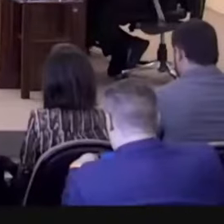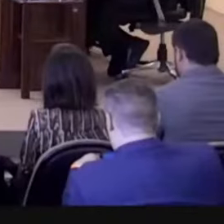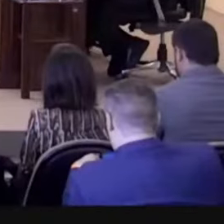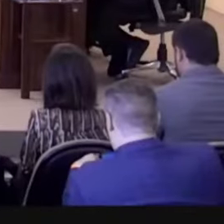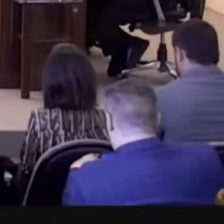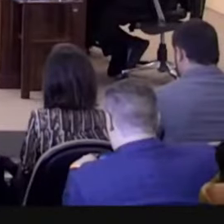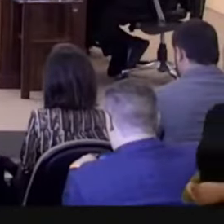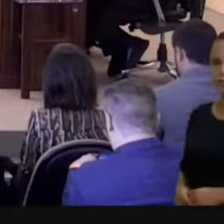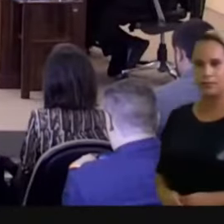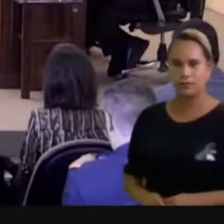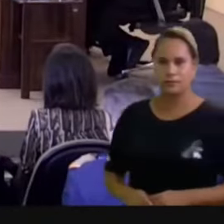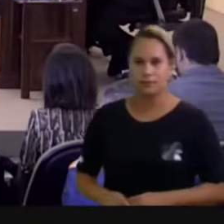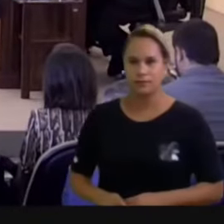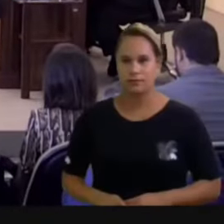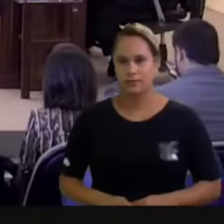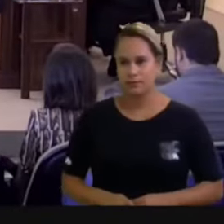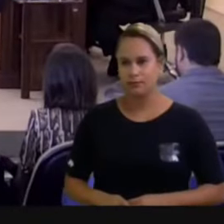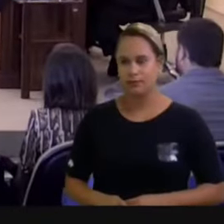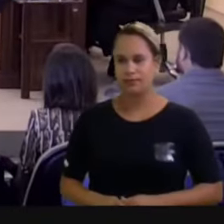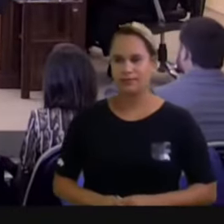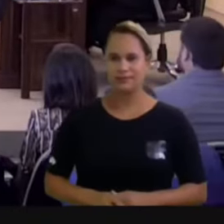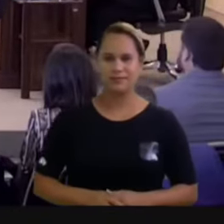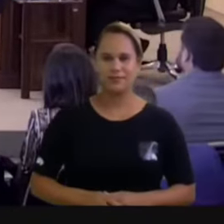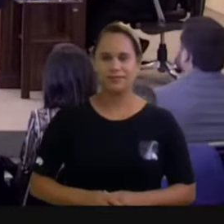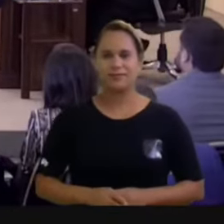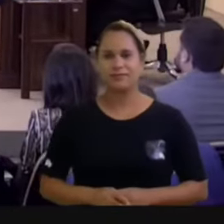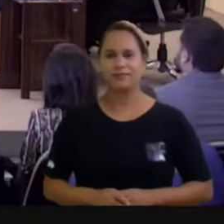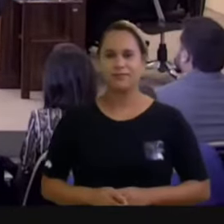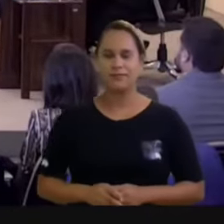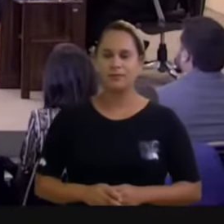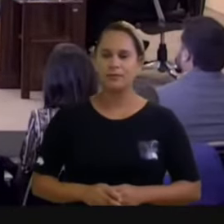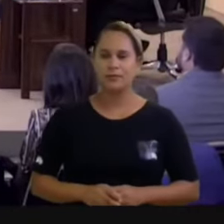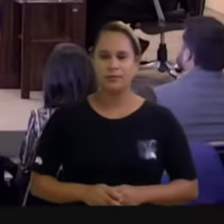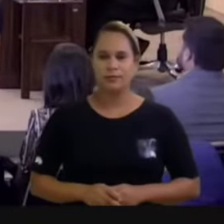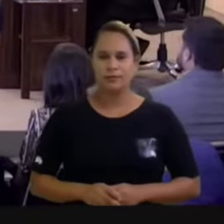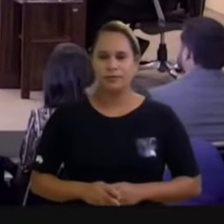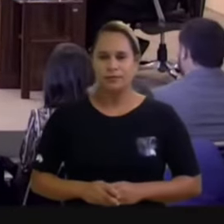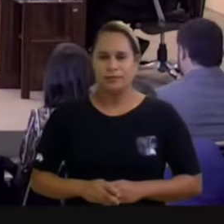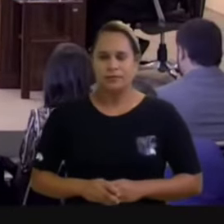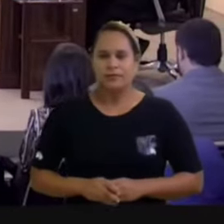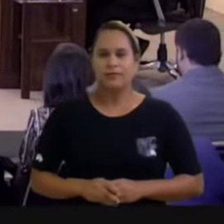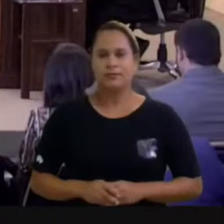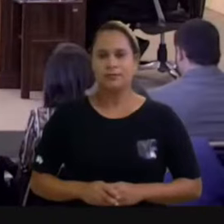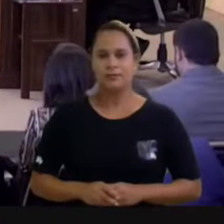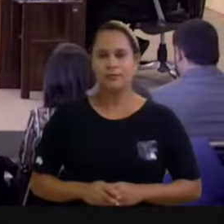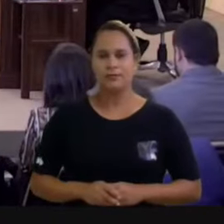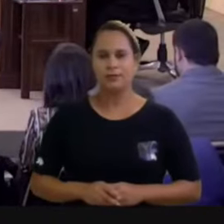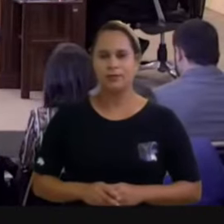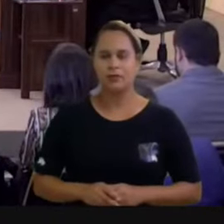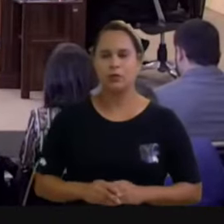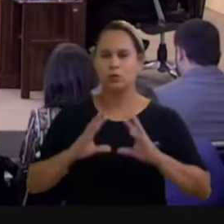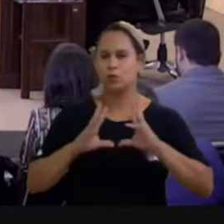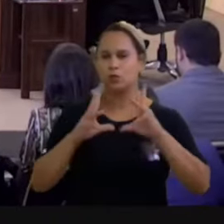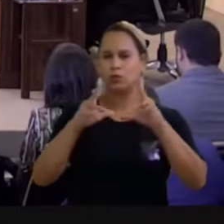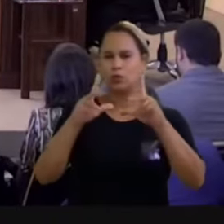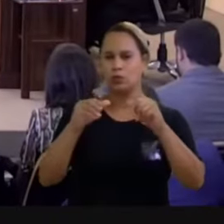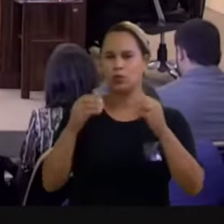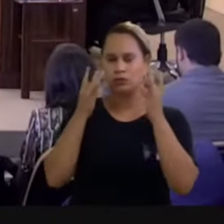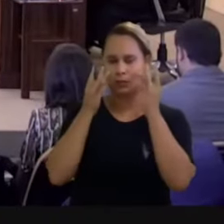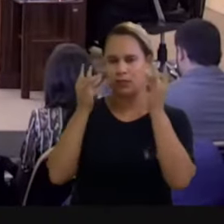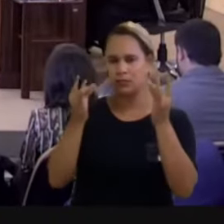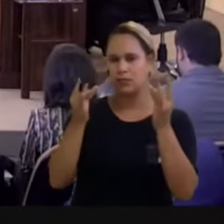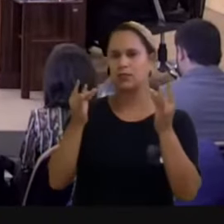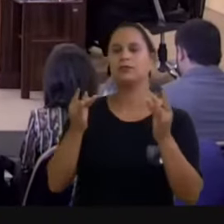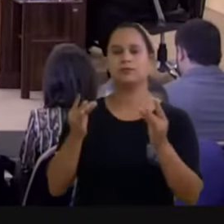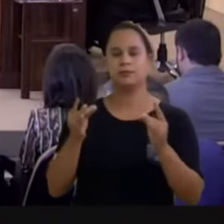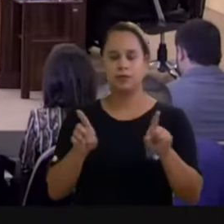aos membros e membra da corte Ministério Público eleitoral advogados que se encontram presentes assim como todos aqueles que nos